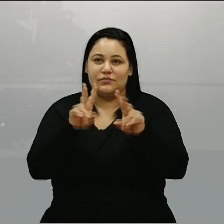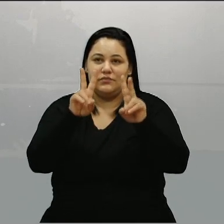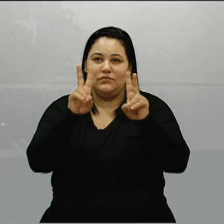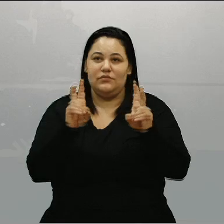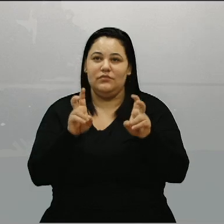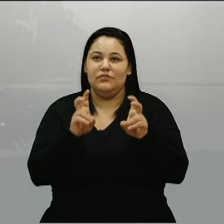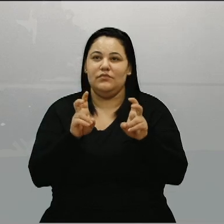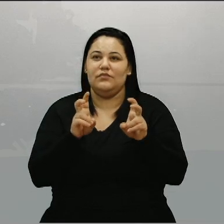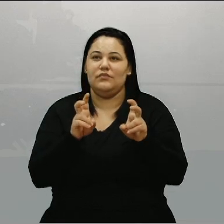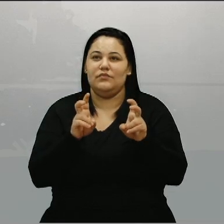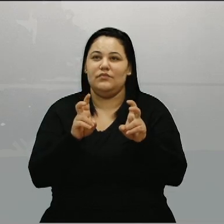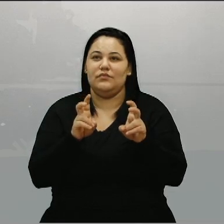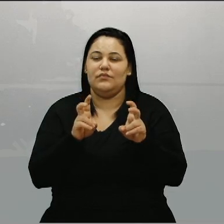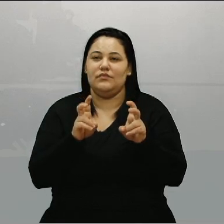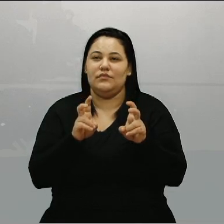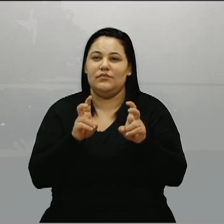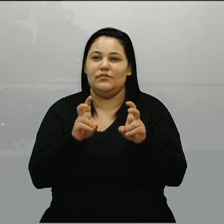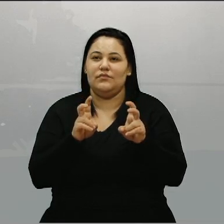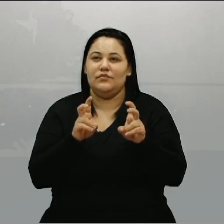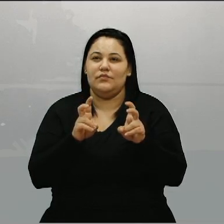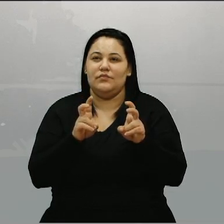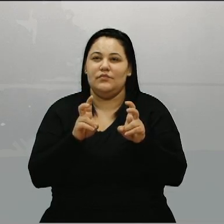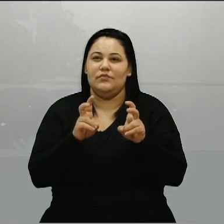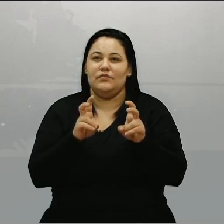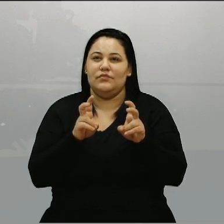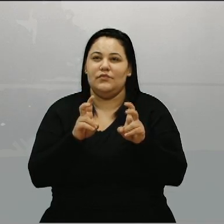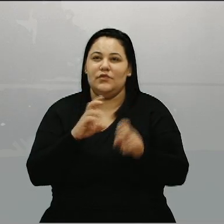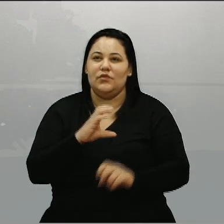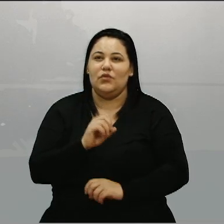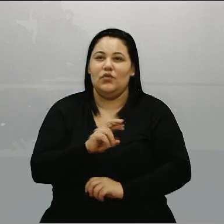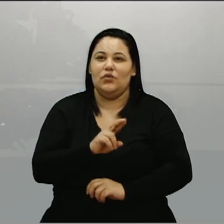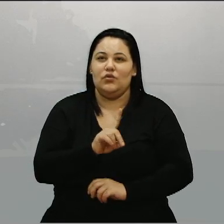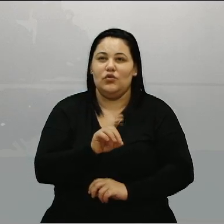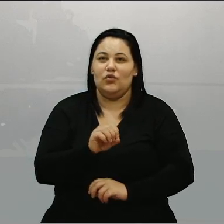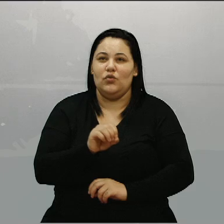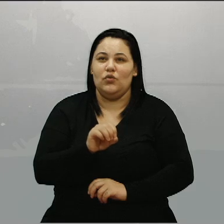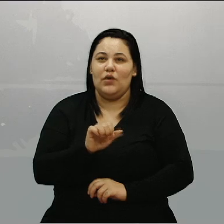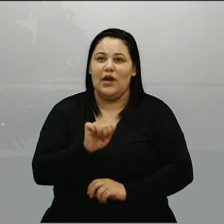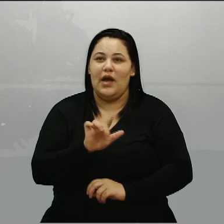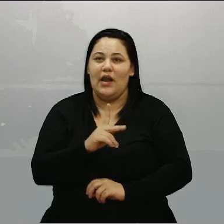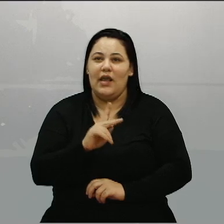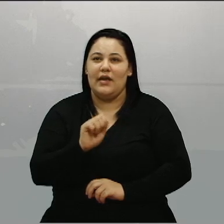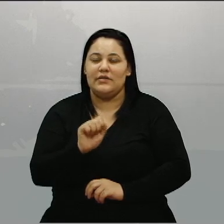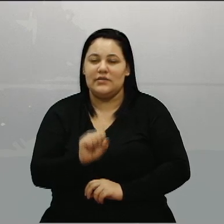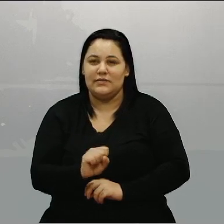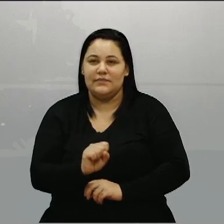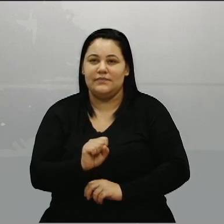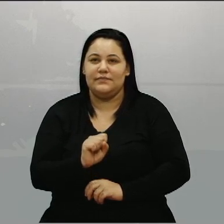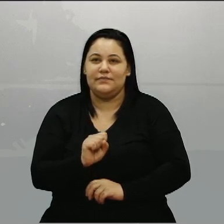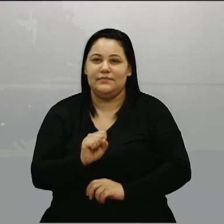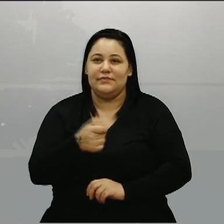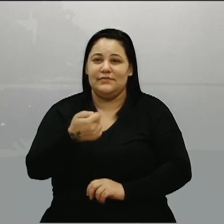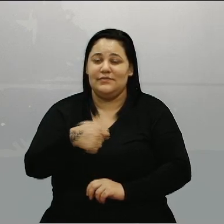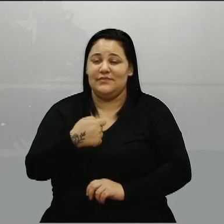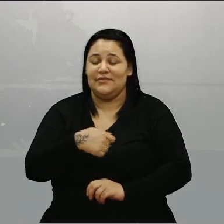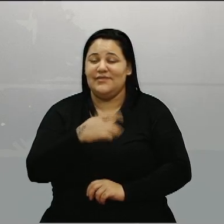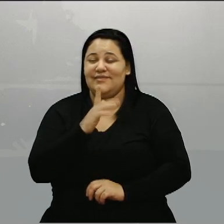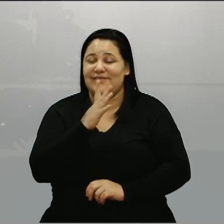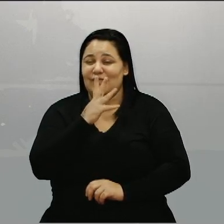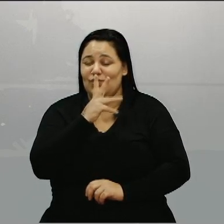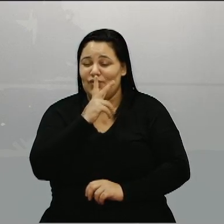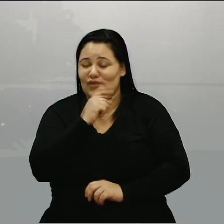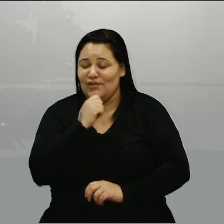cordoalhas. Um projeto que foi aprovado nesta casa, uma demora muito grande do retorno da empresa